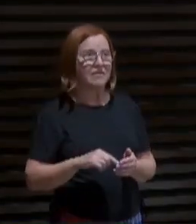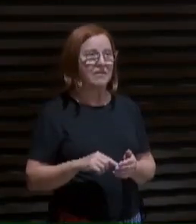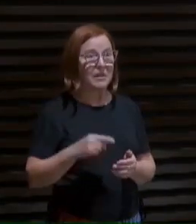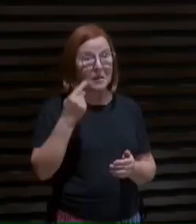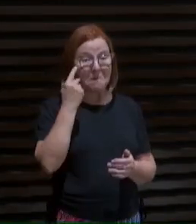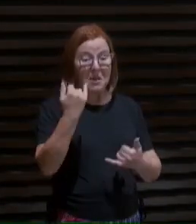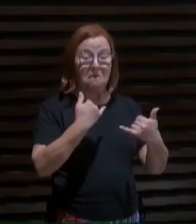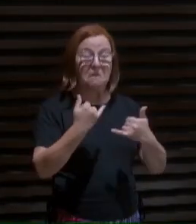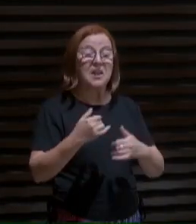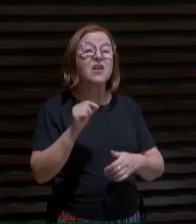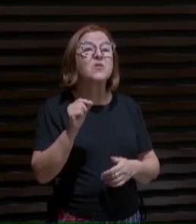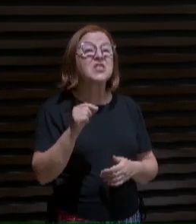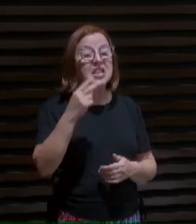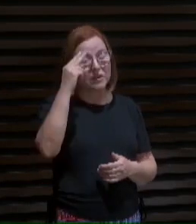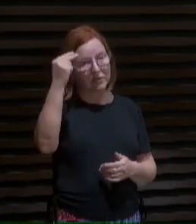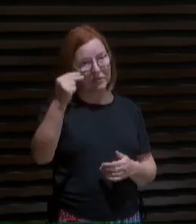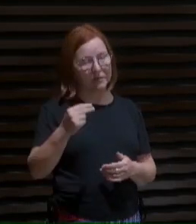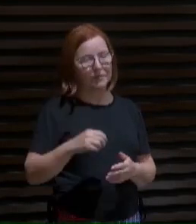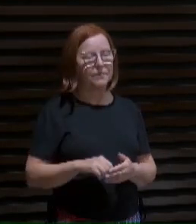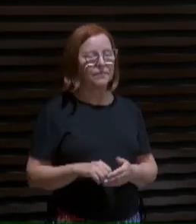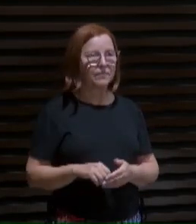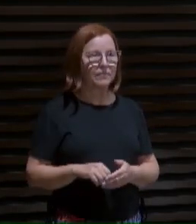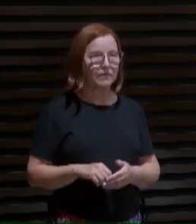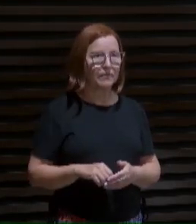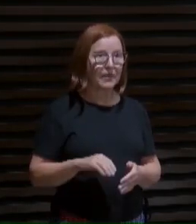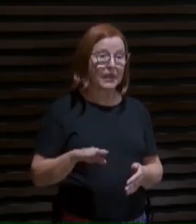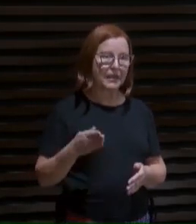esse negócio. E o Arioque lá, o